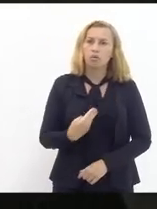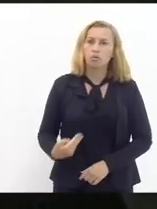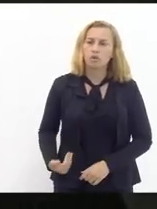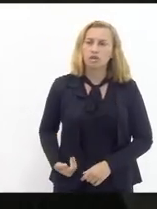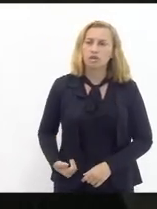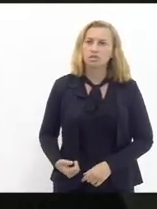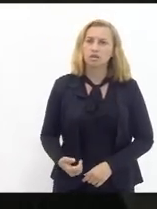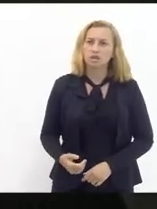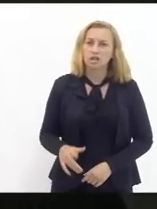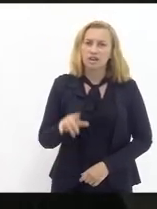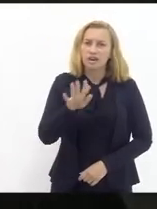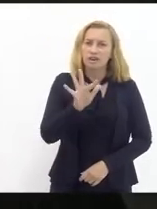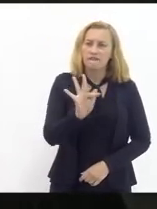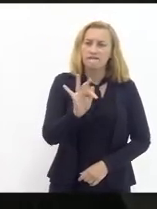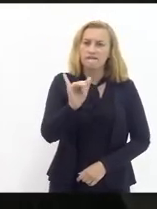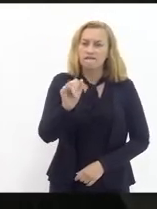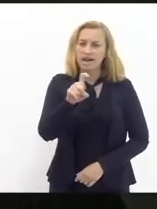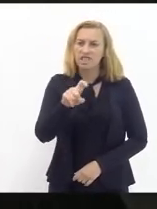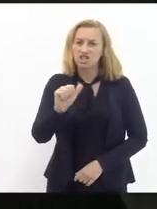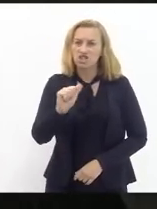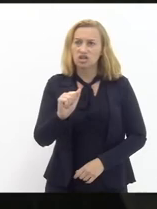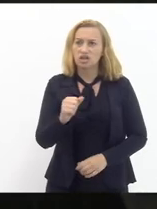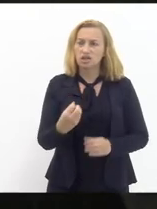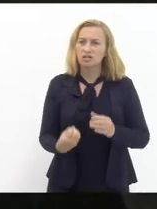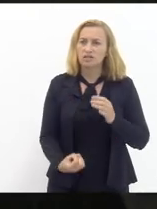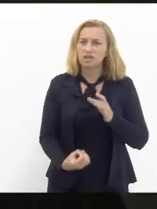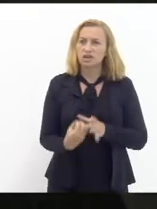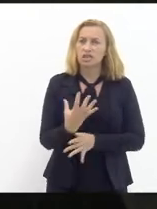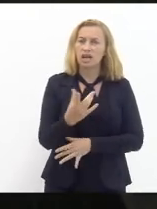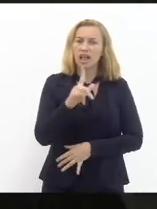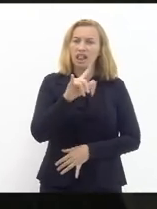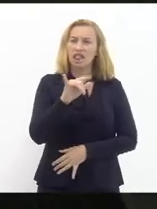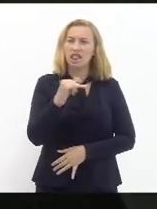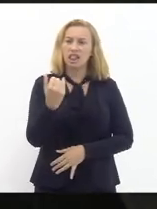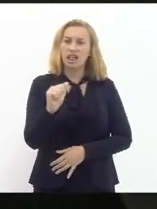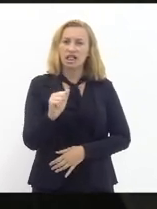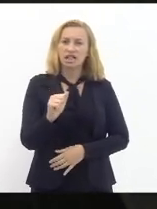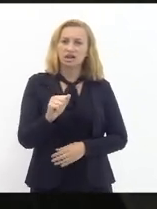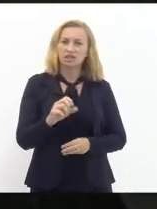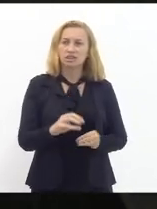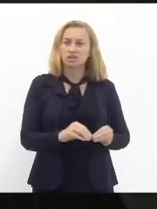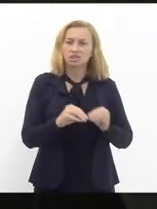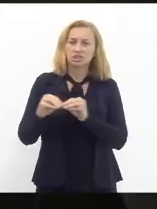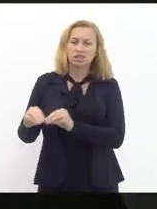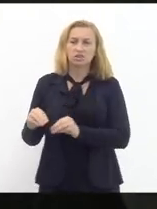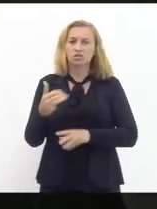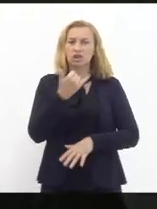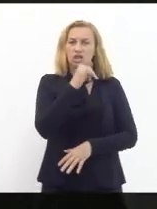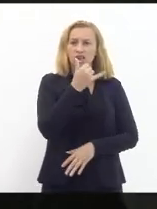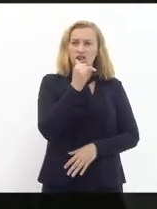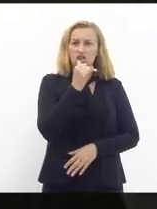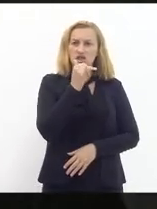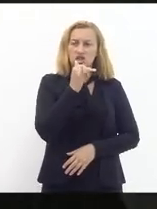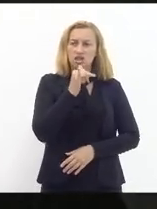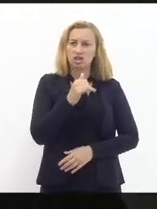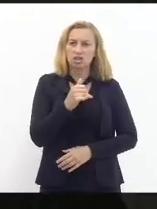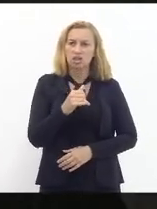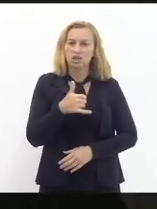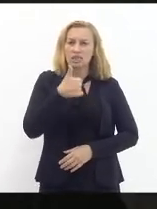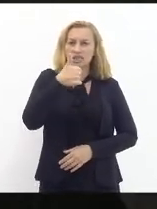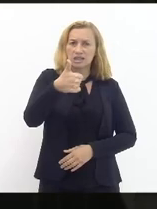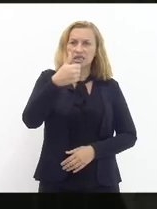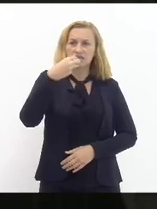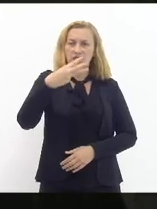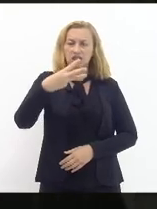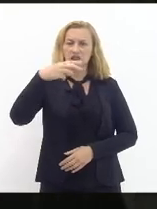a faixa que vai ser implantada às linhas de transmissão de energia em tensão de